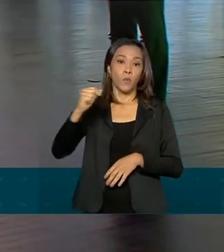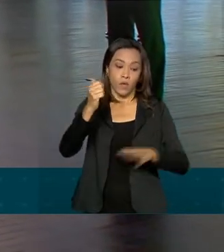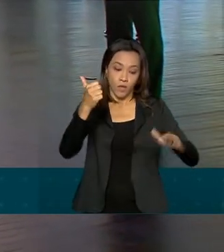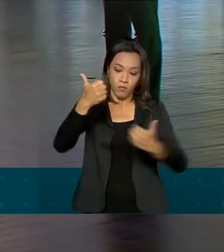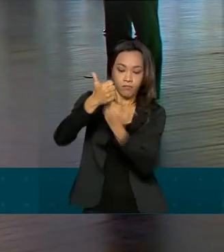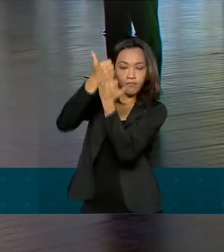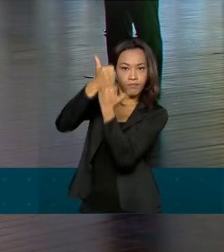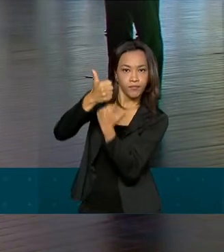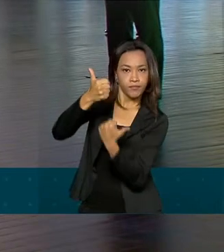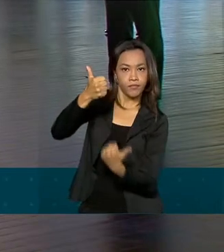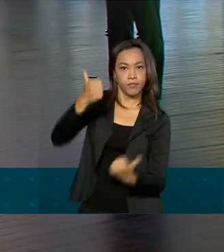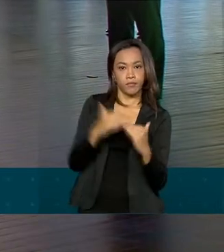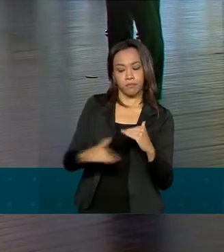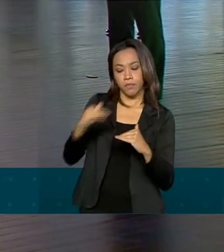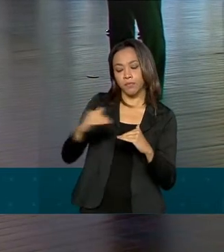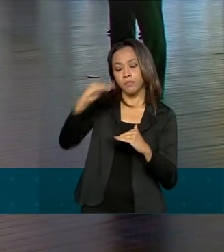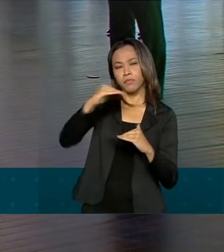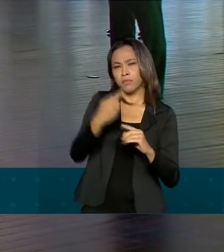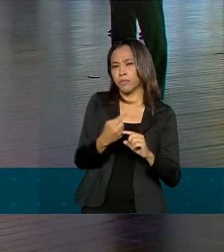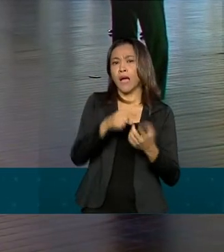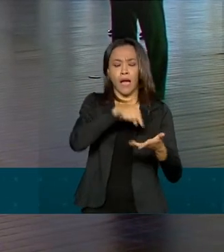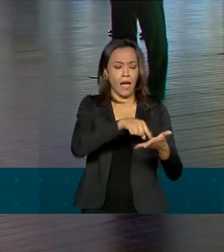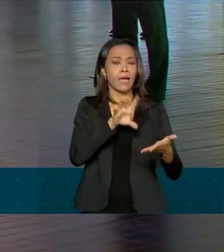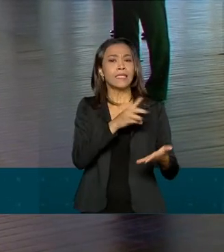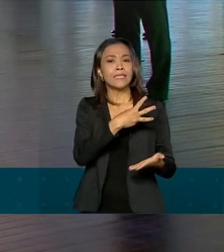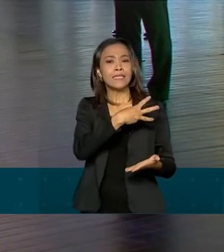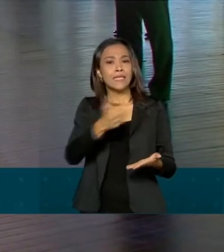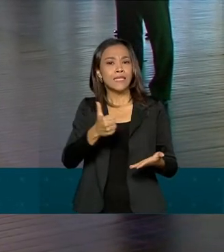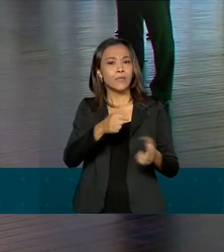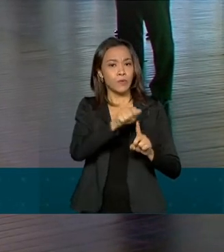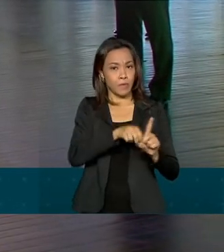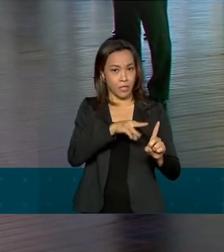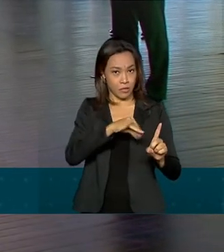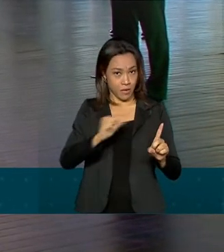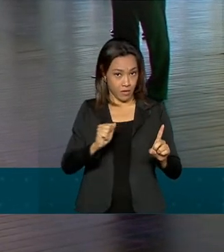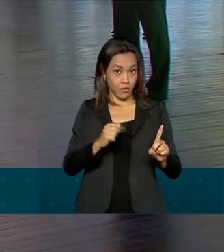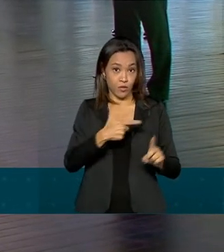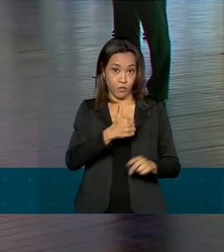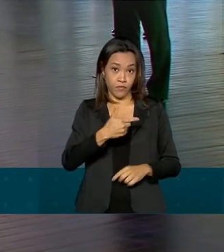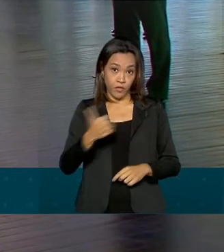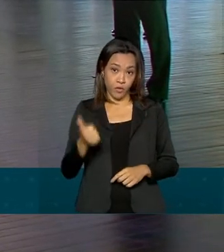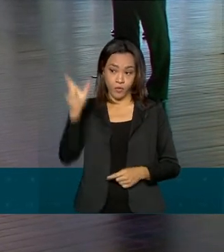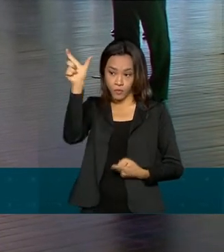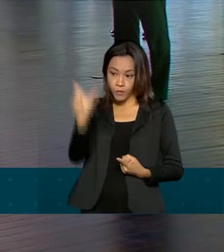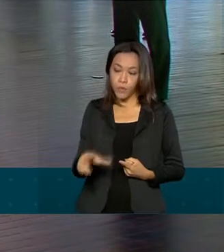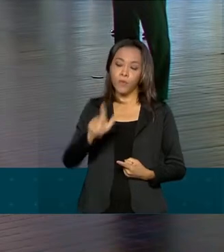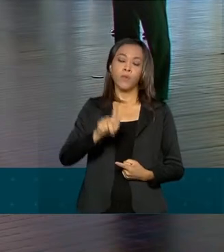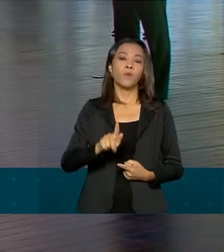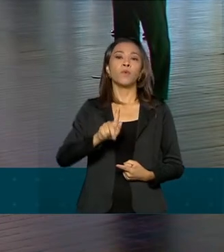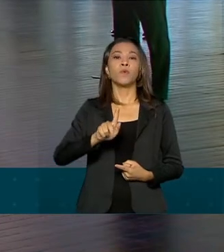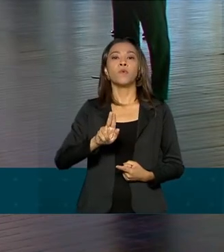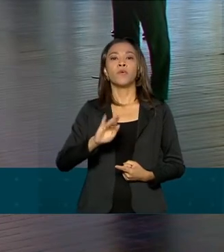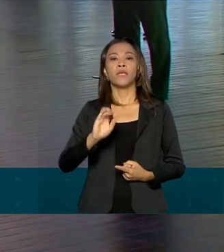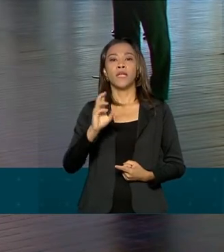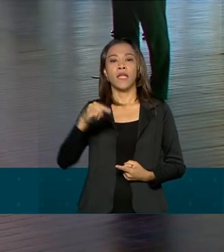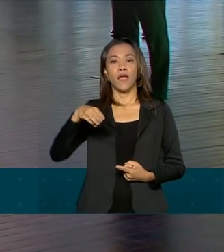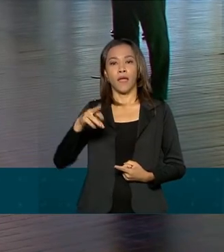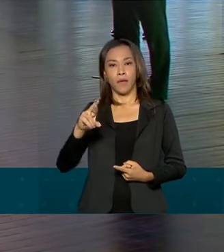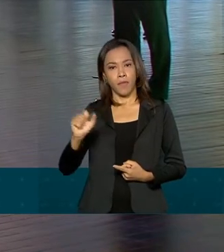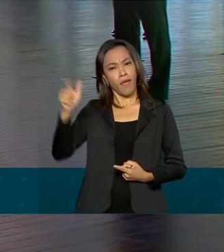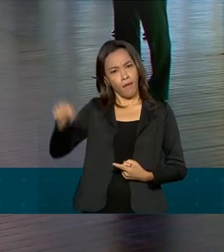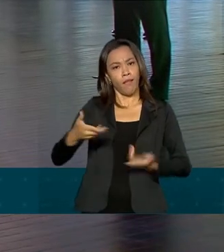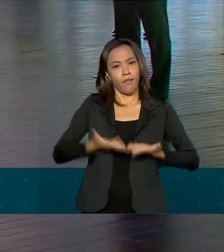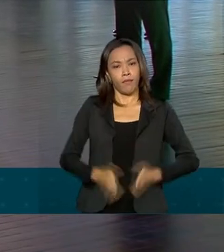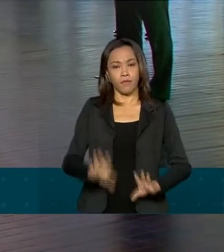de brigada a contar de 31 de março de 2021 Guilherme louro Braga natural do Rio de